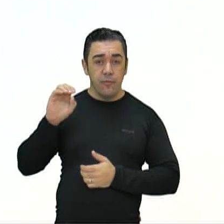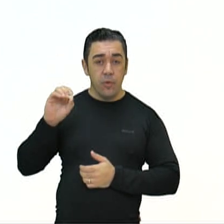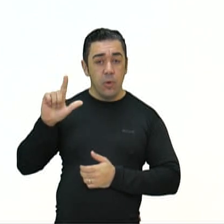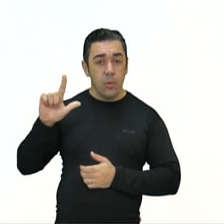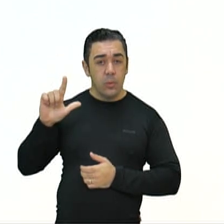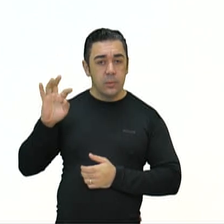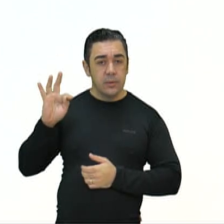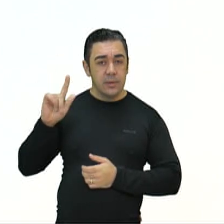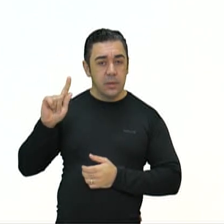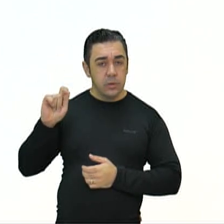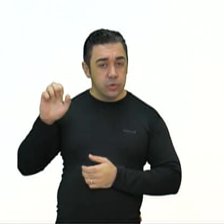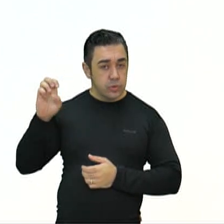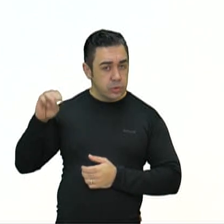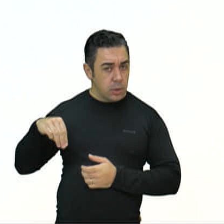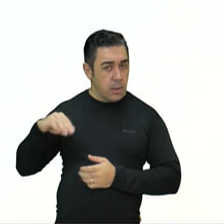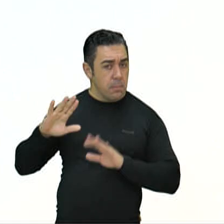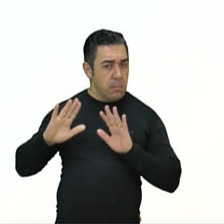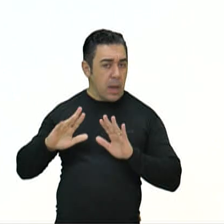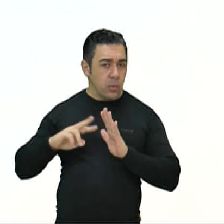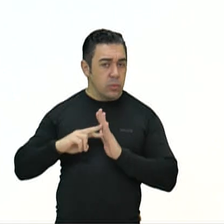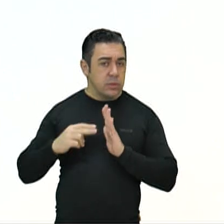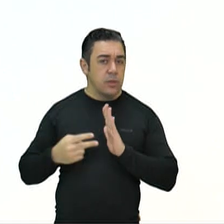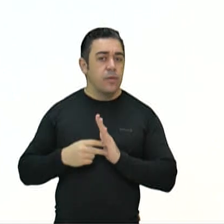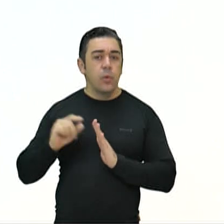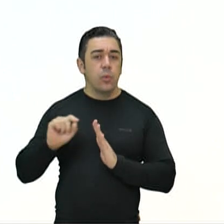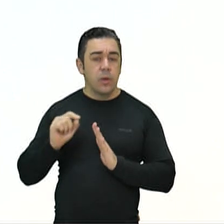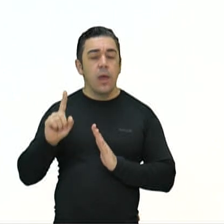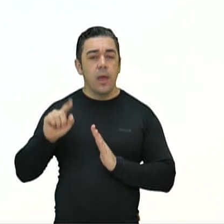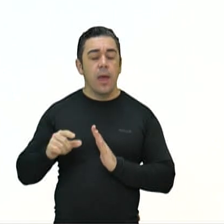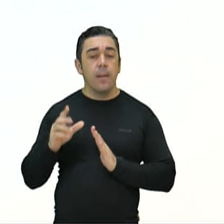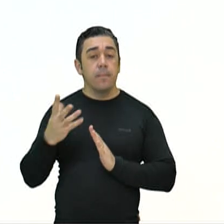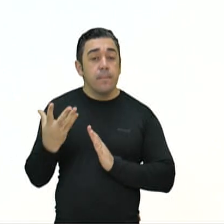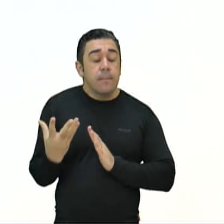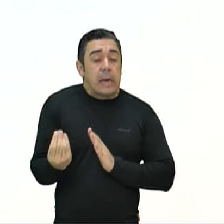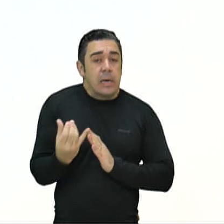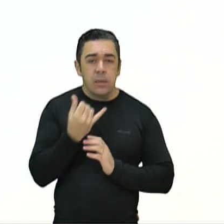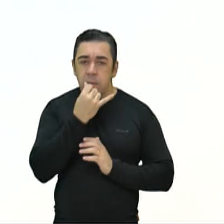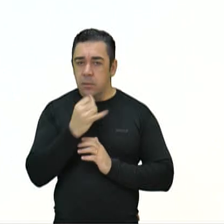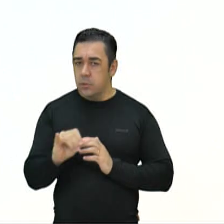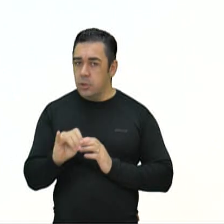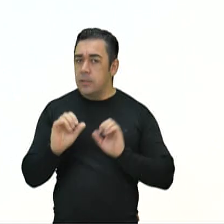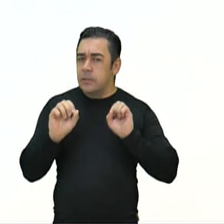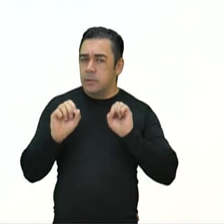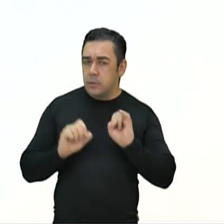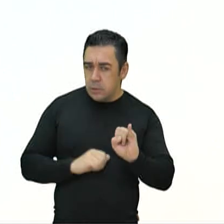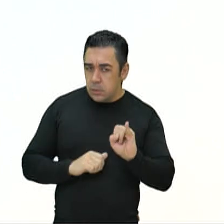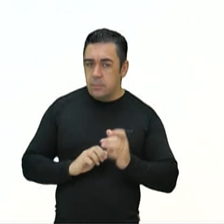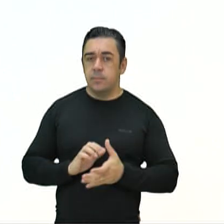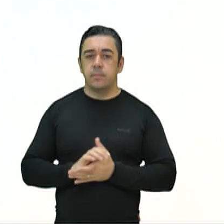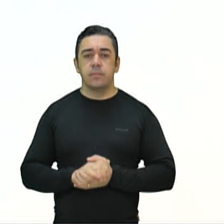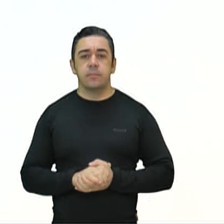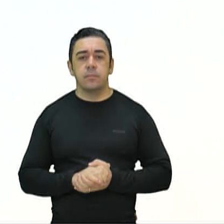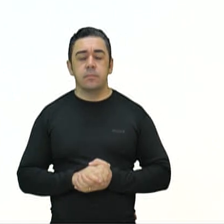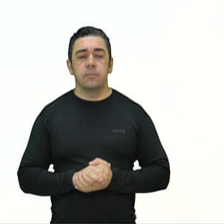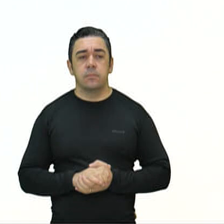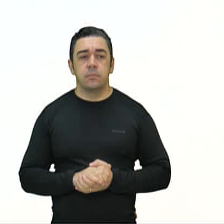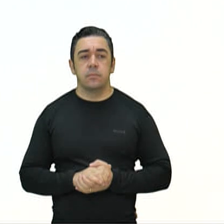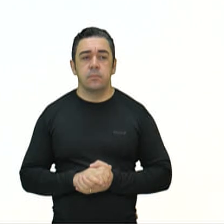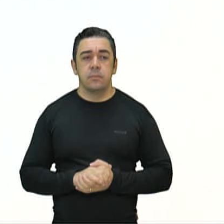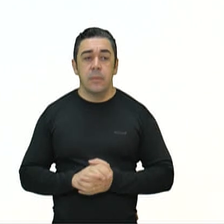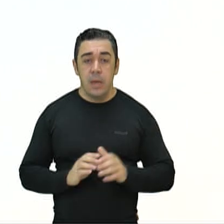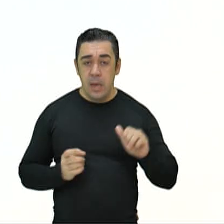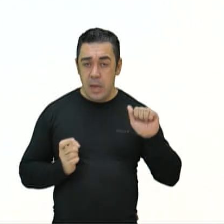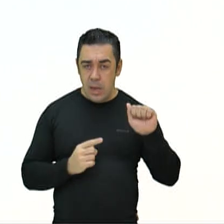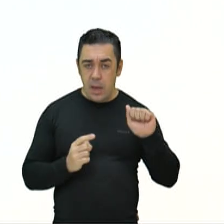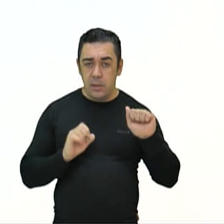voltagem pode não significar uma grande quantidade de energia se... Vamos ver aqui, pessoal, aqui na letra A diz assim,